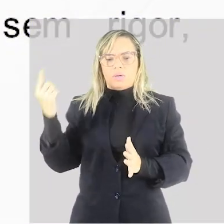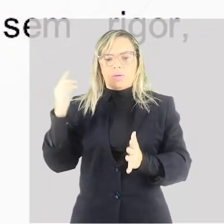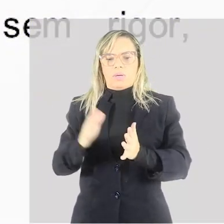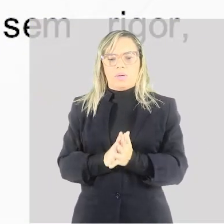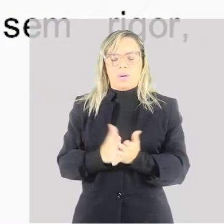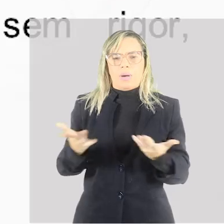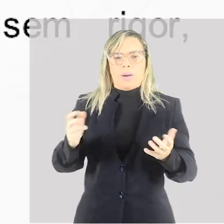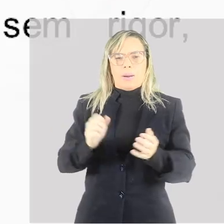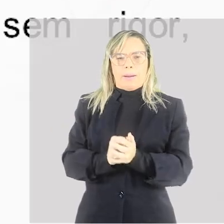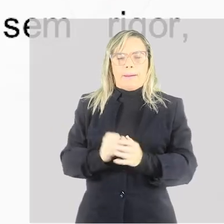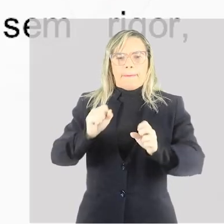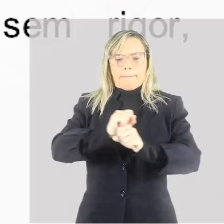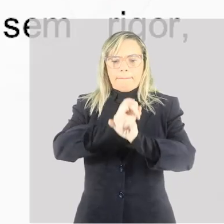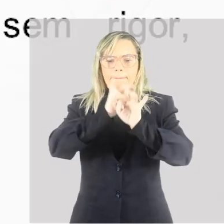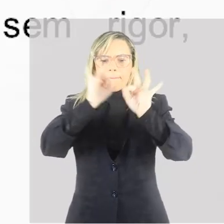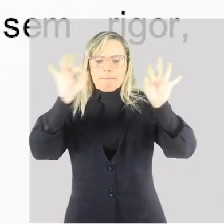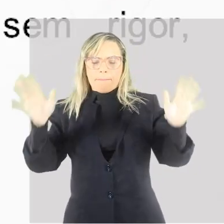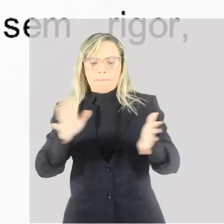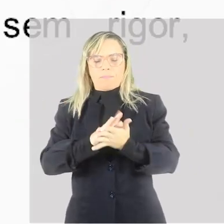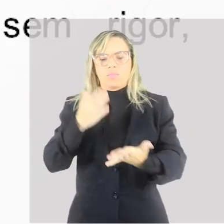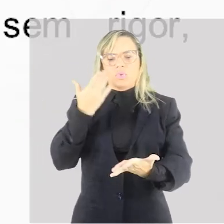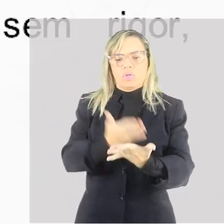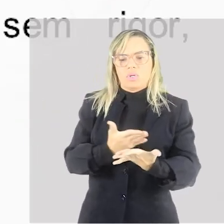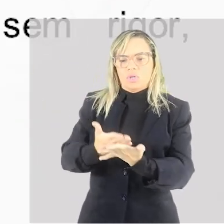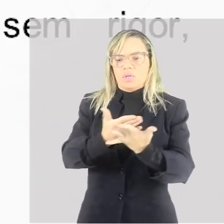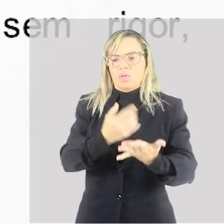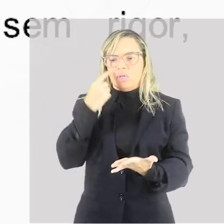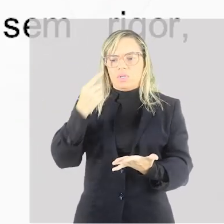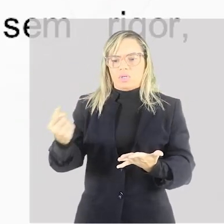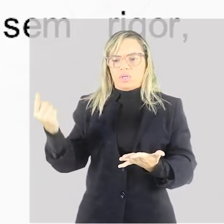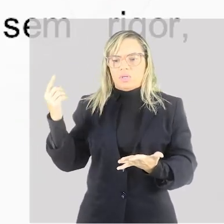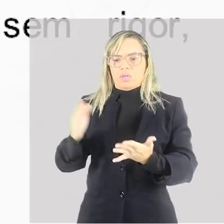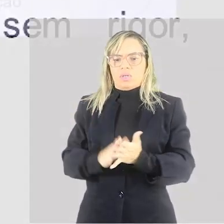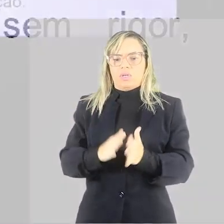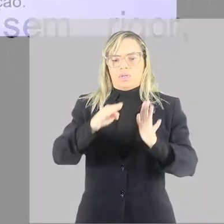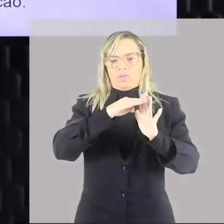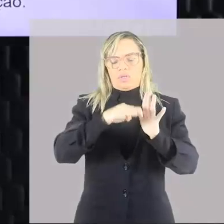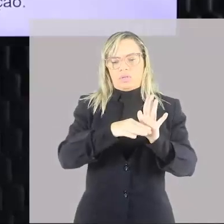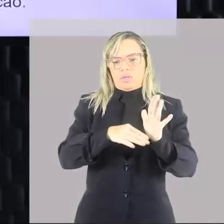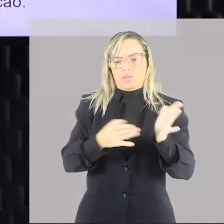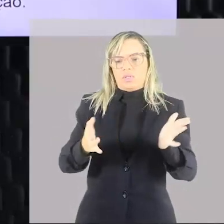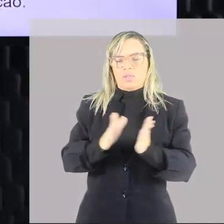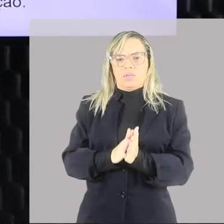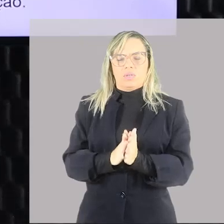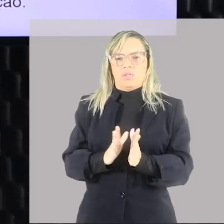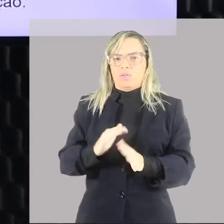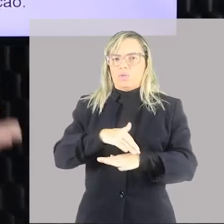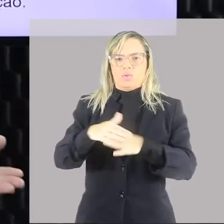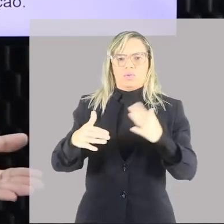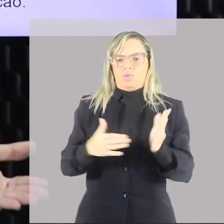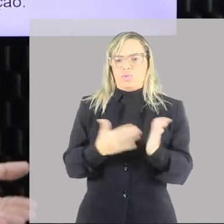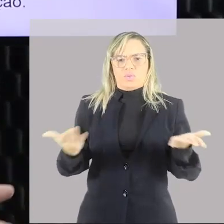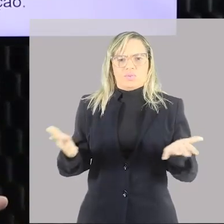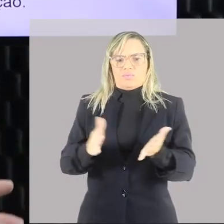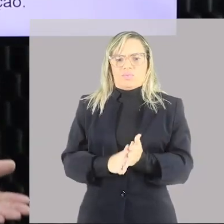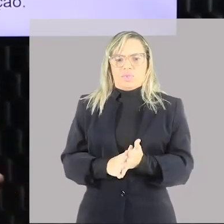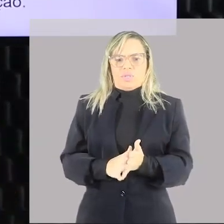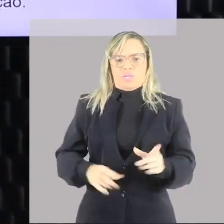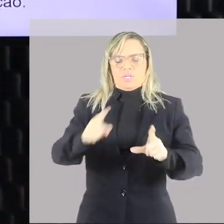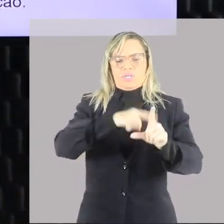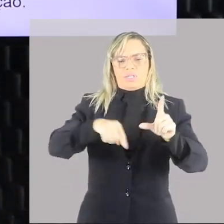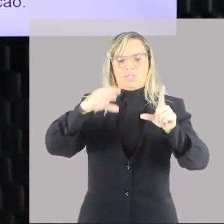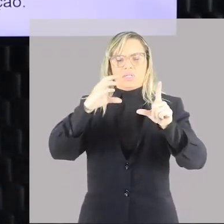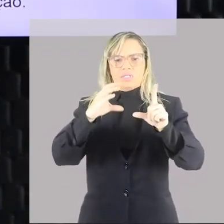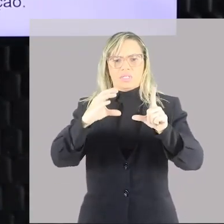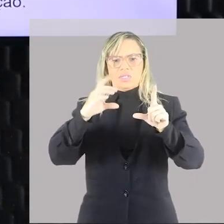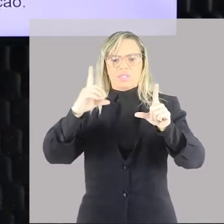Revela conhecimentos estabelecidos de uma vez por todas? Letra D e letra C, de uma vez por todas, é dogmático do mesmo jeito. Então,